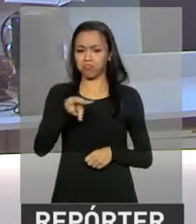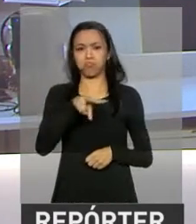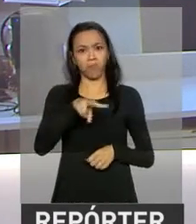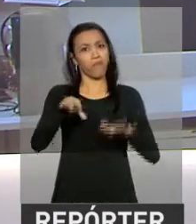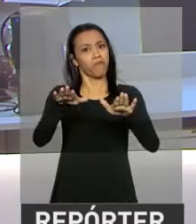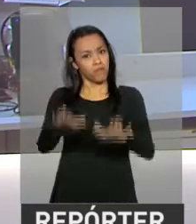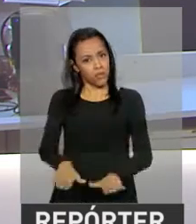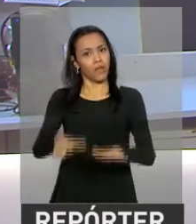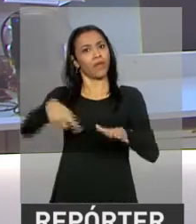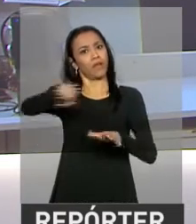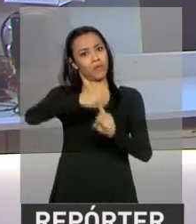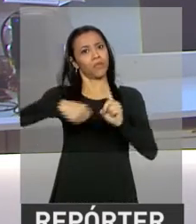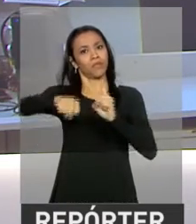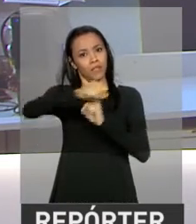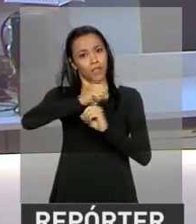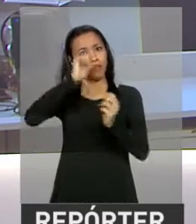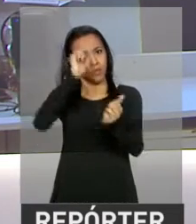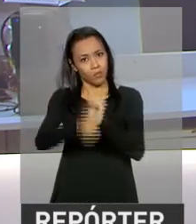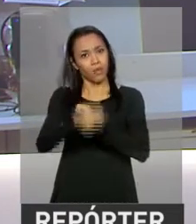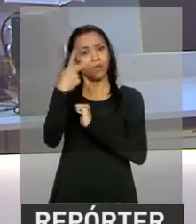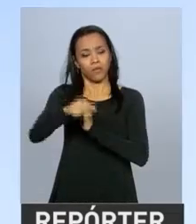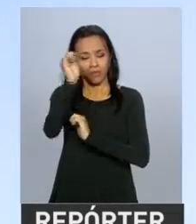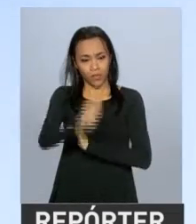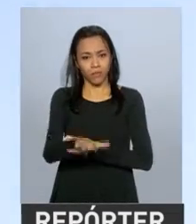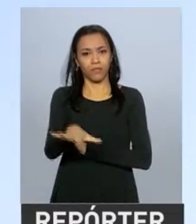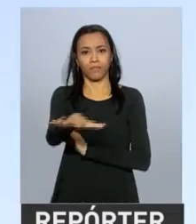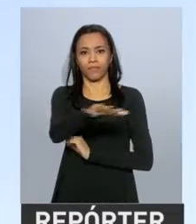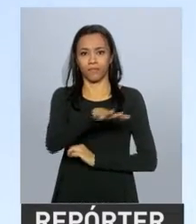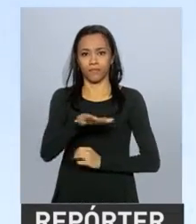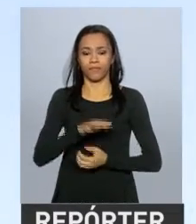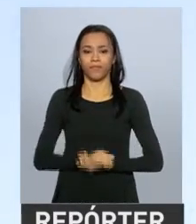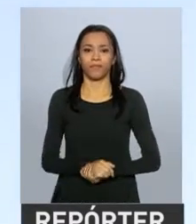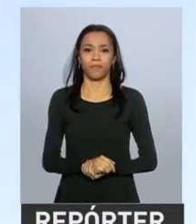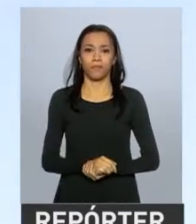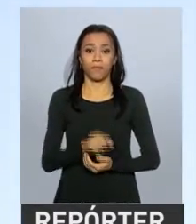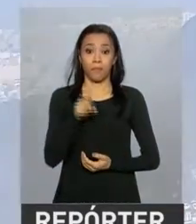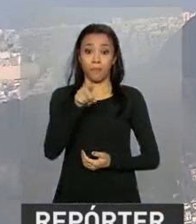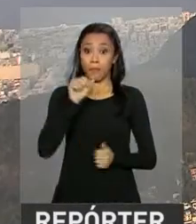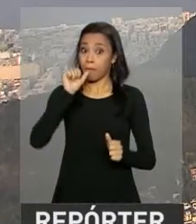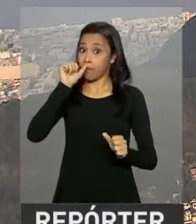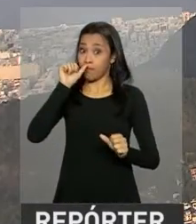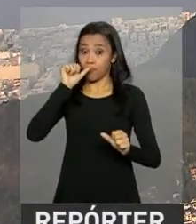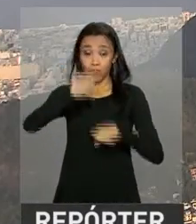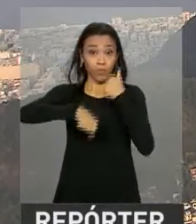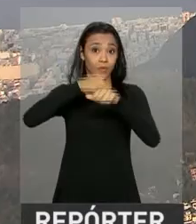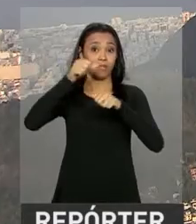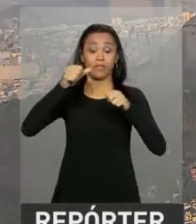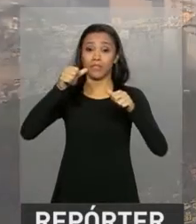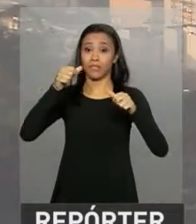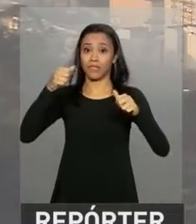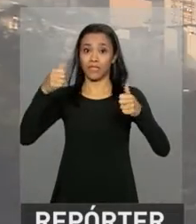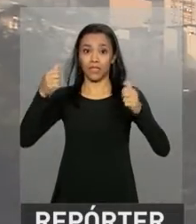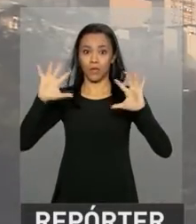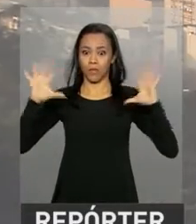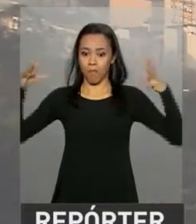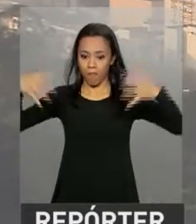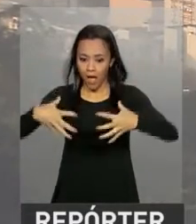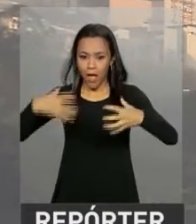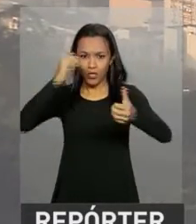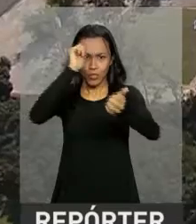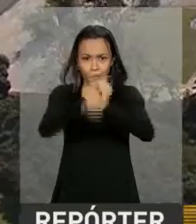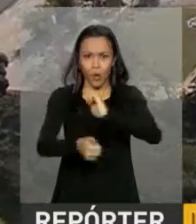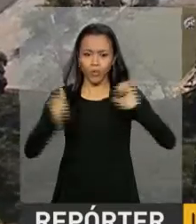para a sociedade e o esporte brasileiro. A transformação do Rio de Janeiro em cidade olímpica